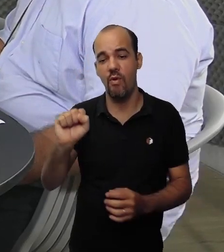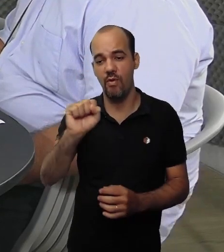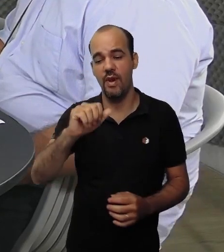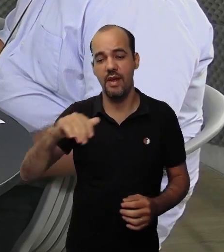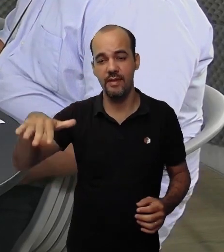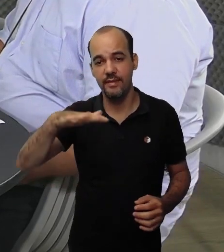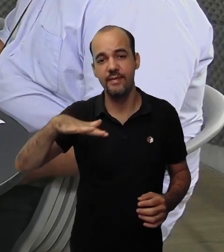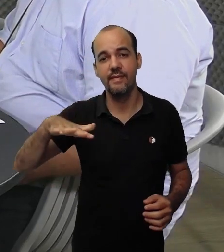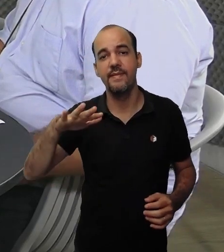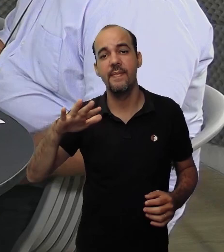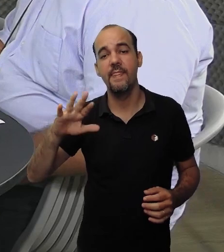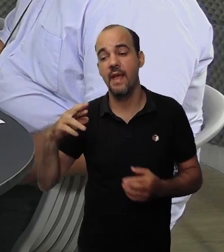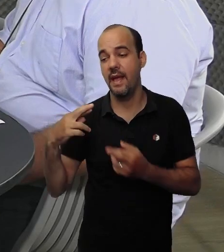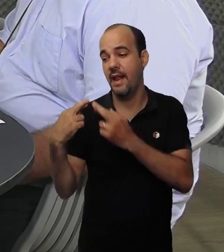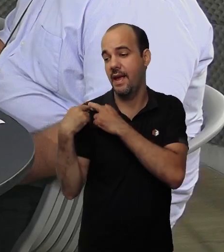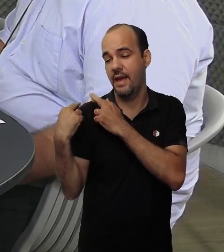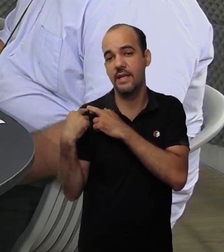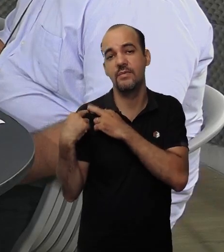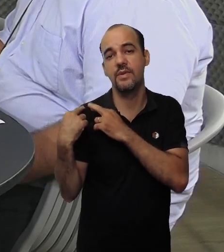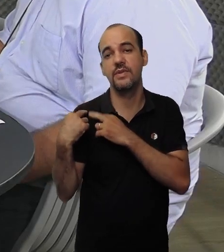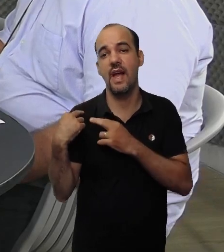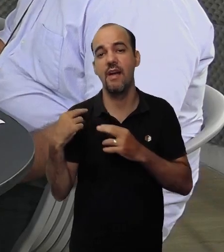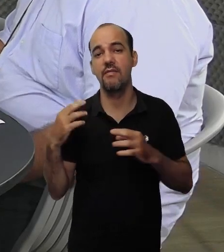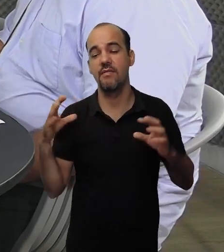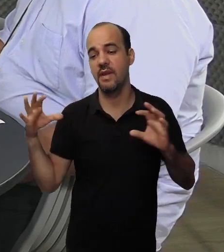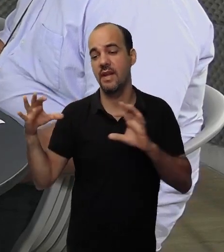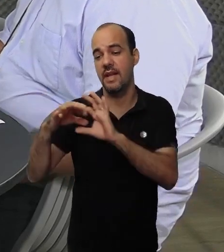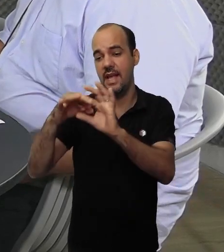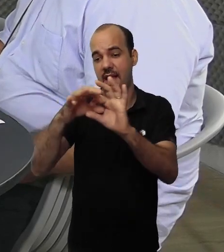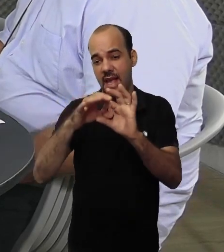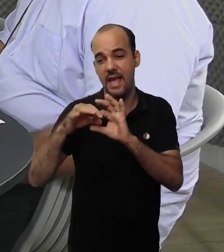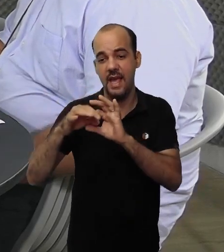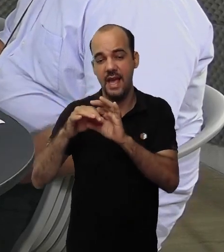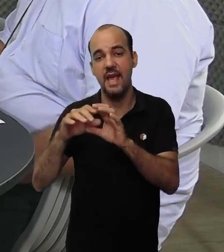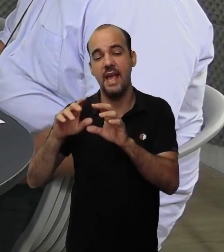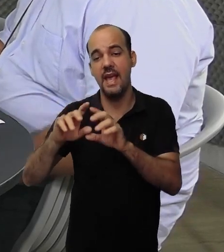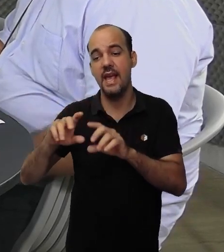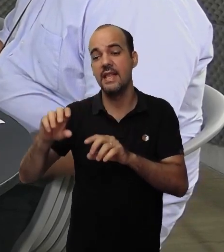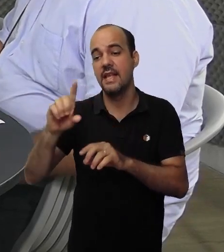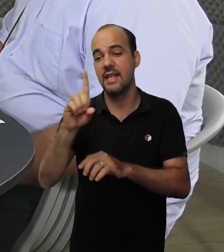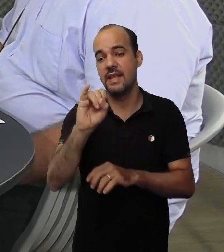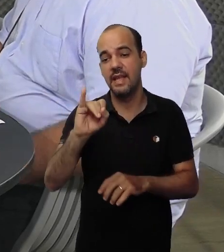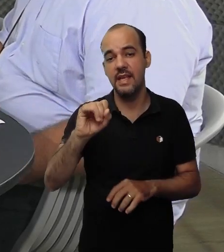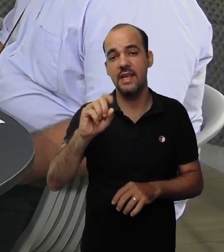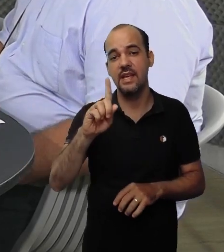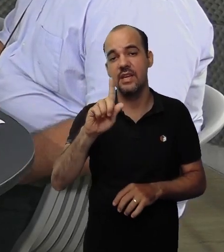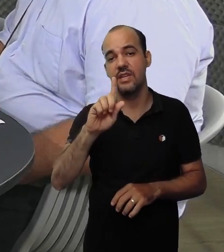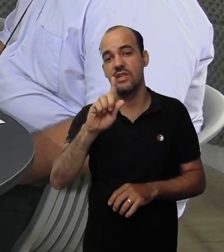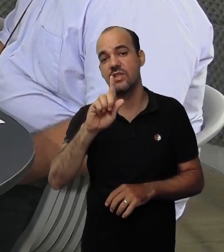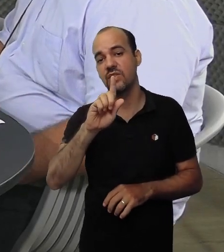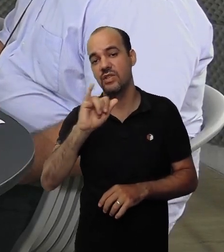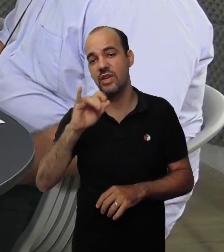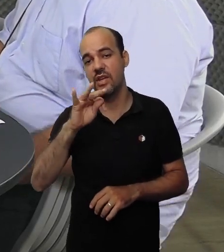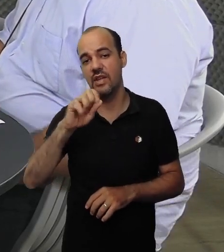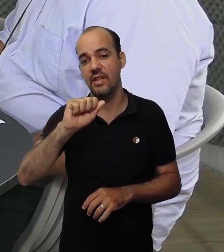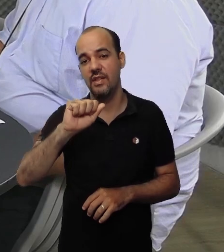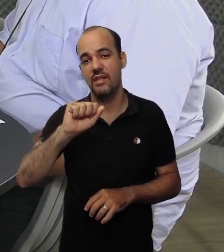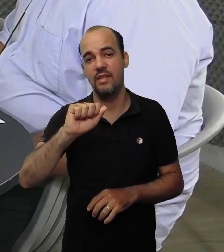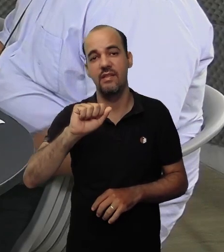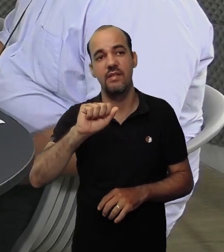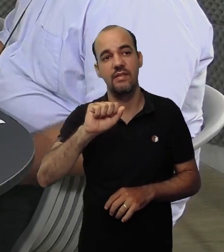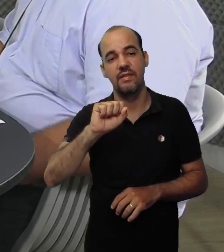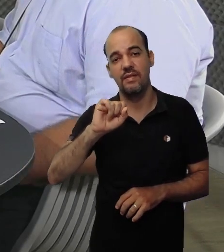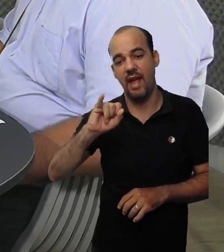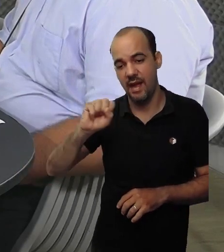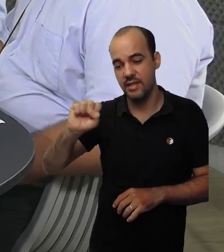chama? As redes digitais da ETE Alcides Nascimento Lins. São excelentes minas. Assim,